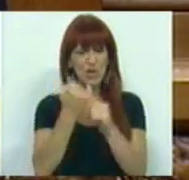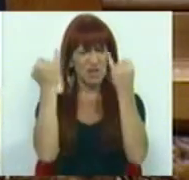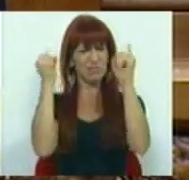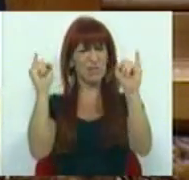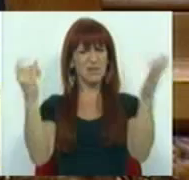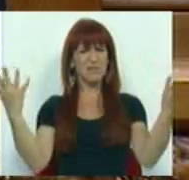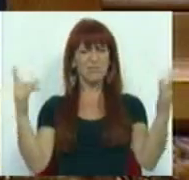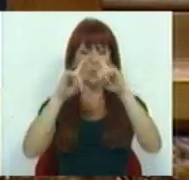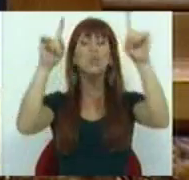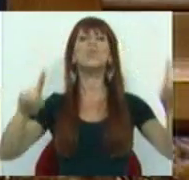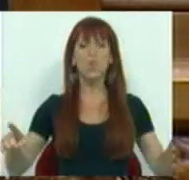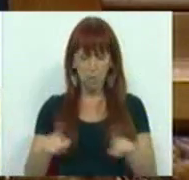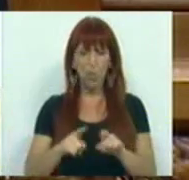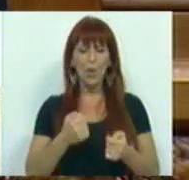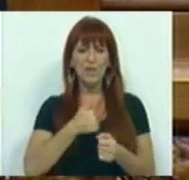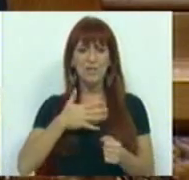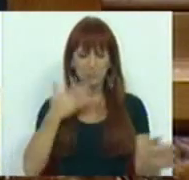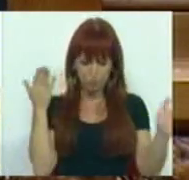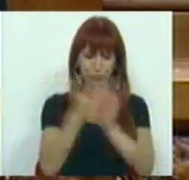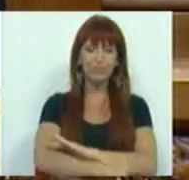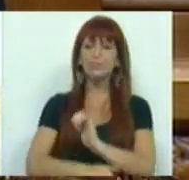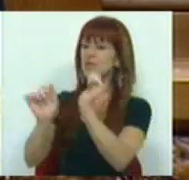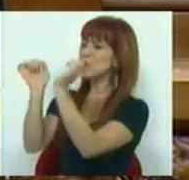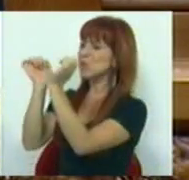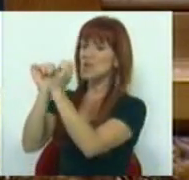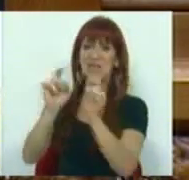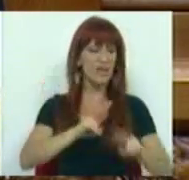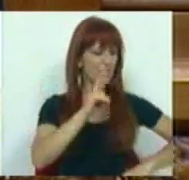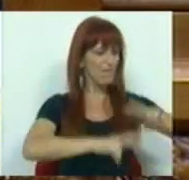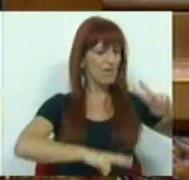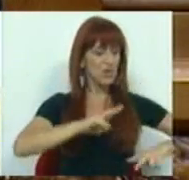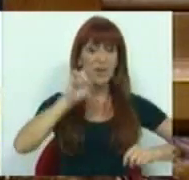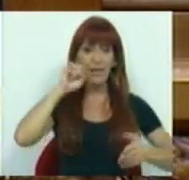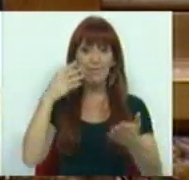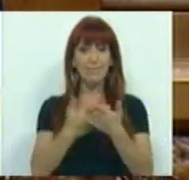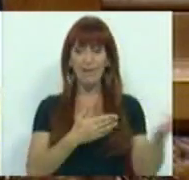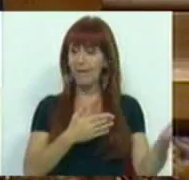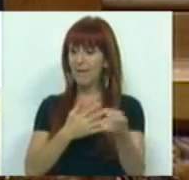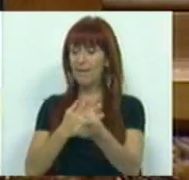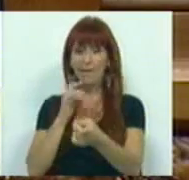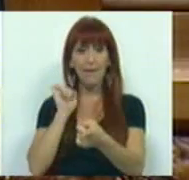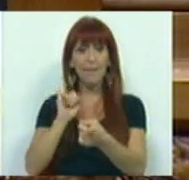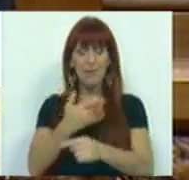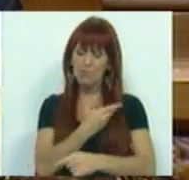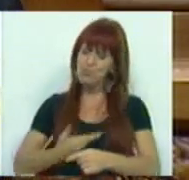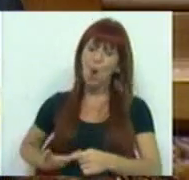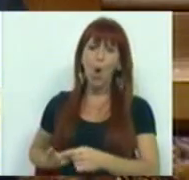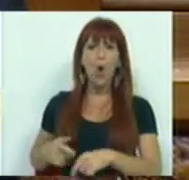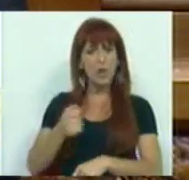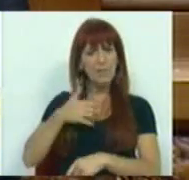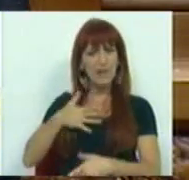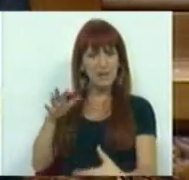independentes nos quadros das empresas, na segurança social e nas finanças, garantindo a sua antiguidade na